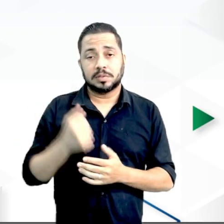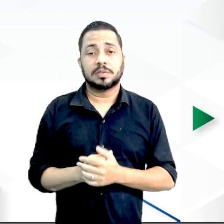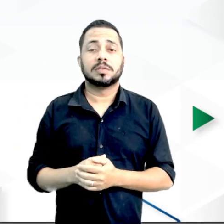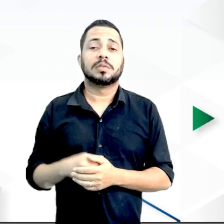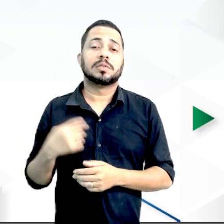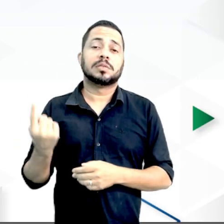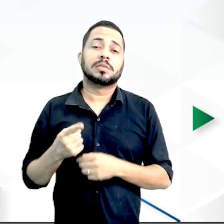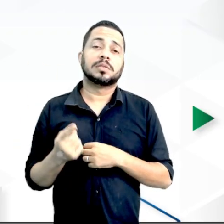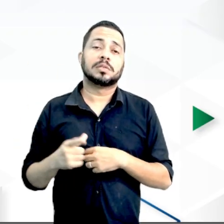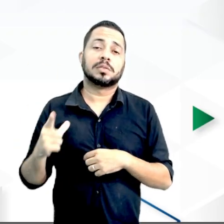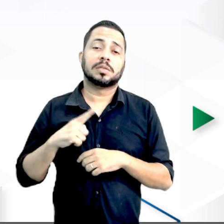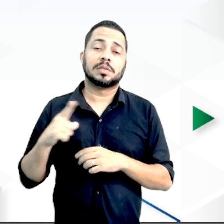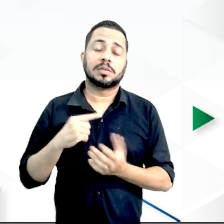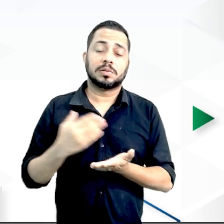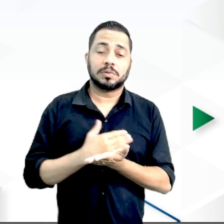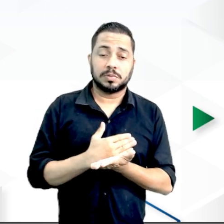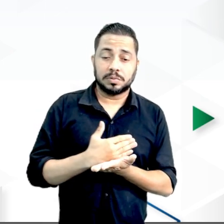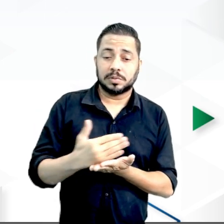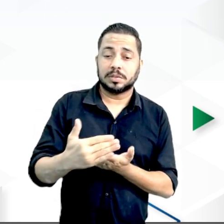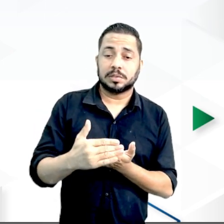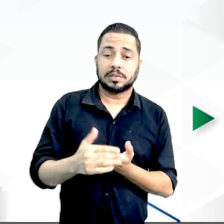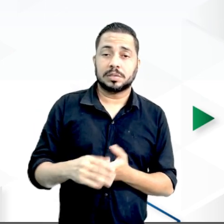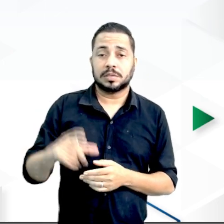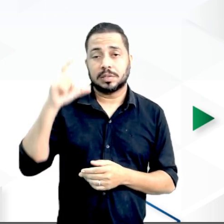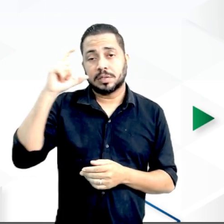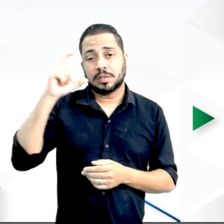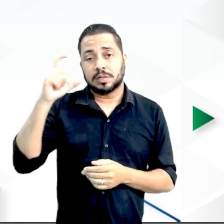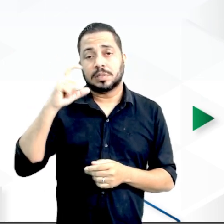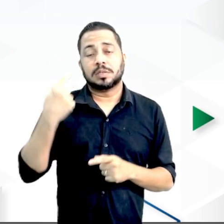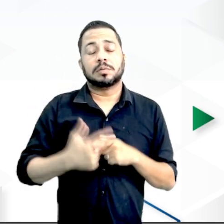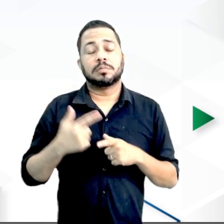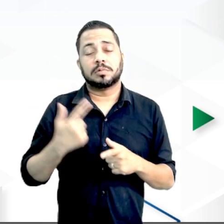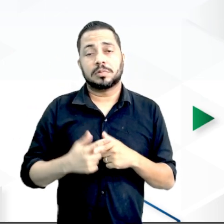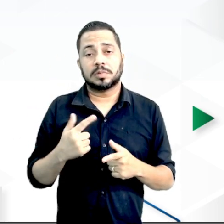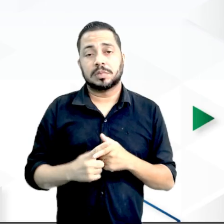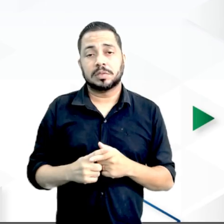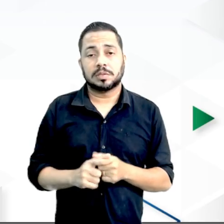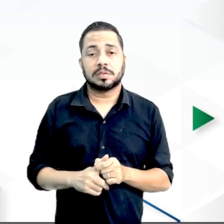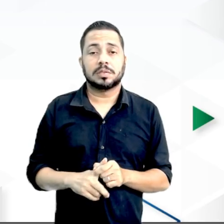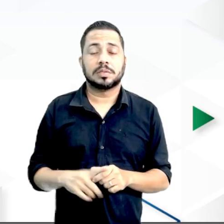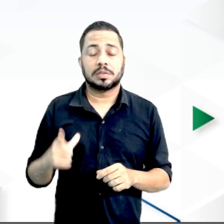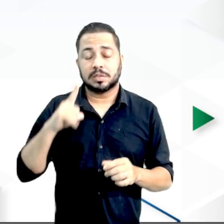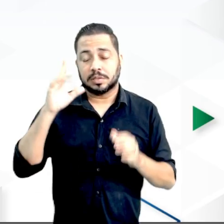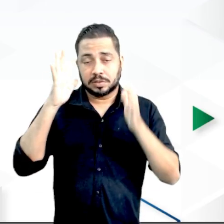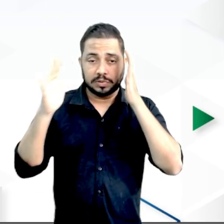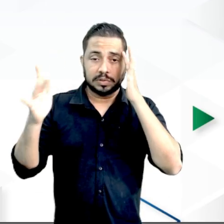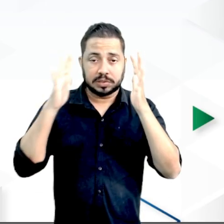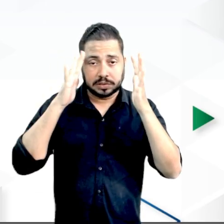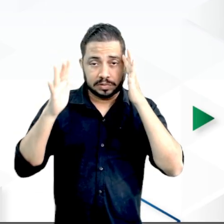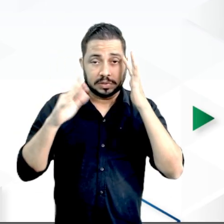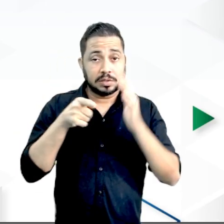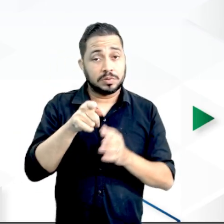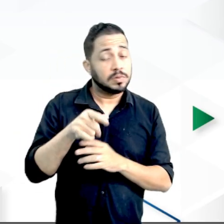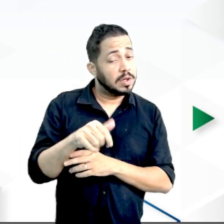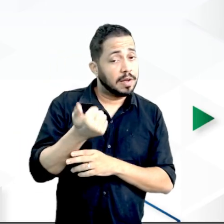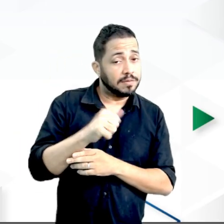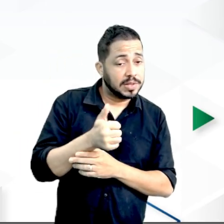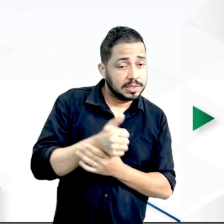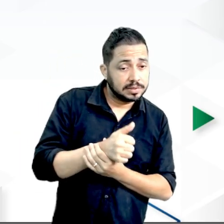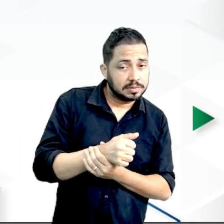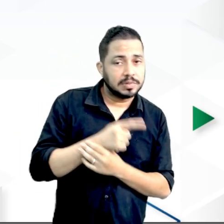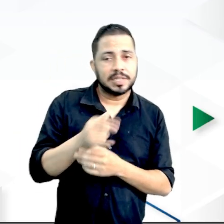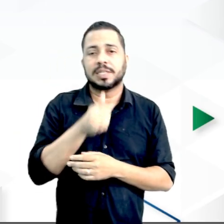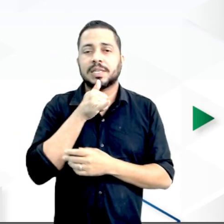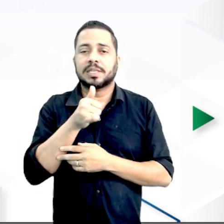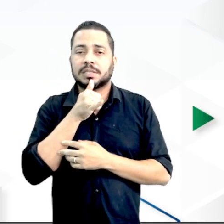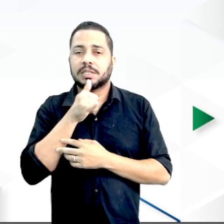duas retas é a origem. Isso é interessante estar escrito para você, porque pode ser questão teórica na tua avaliação, tá? E esse foi o exemplo